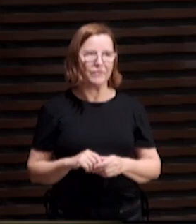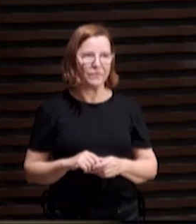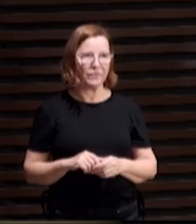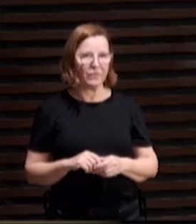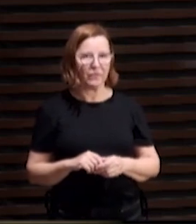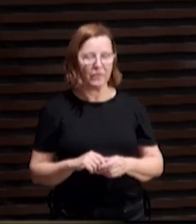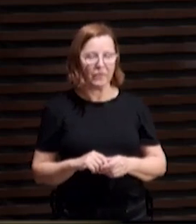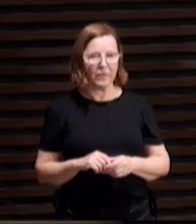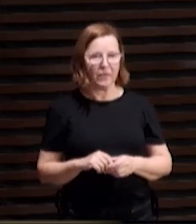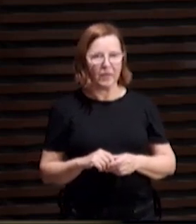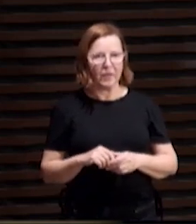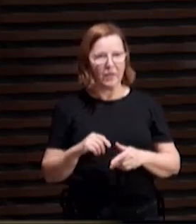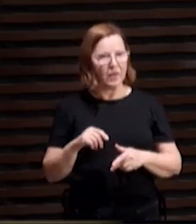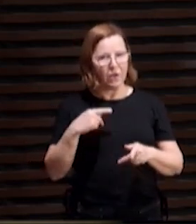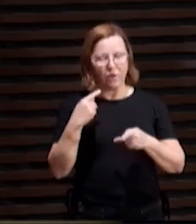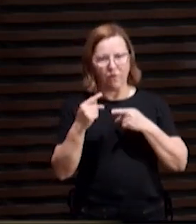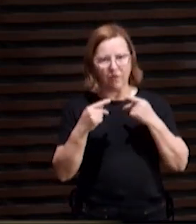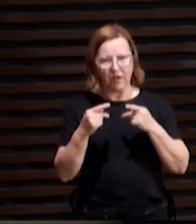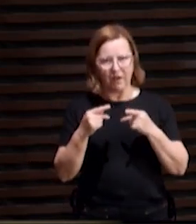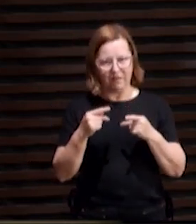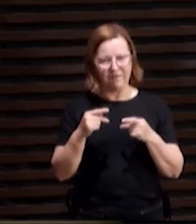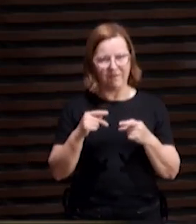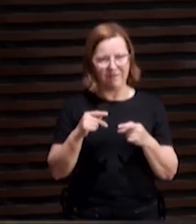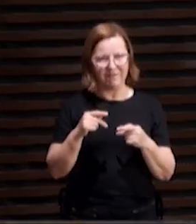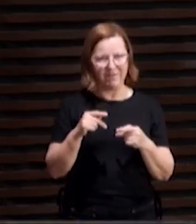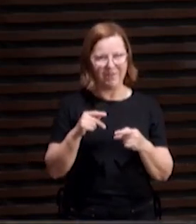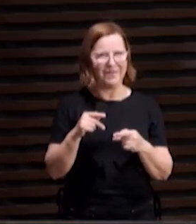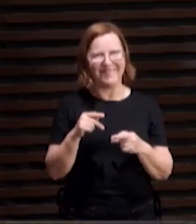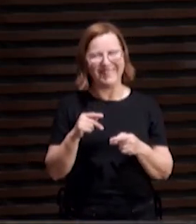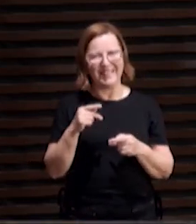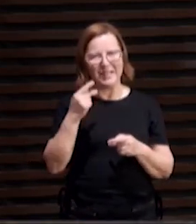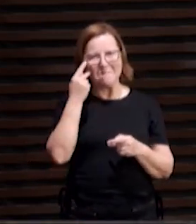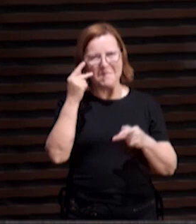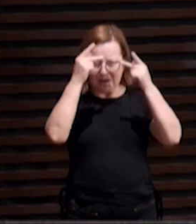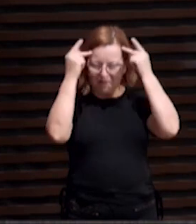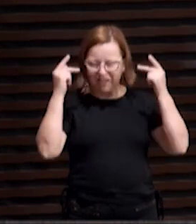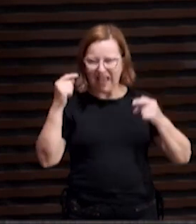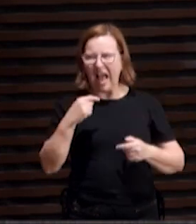Ele não chegou para dizer assim: você viu, Pilatos, você me matou, mas eu estou aqui ressuscitado.